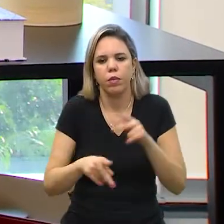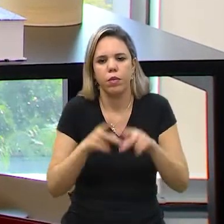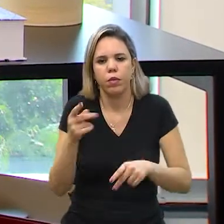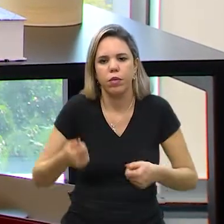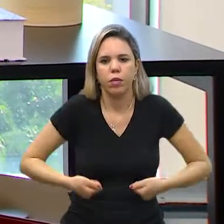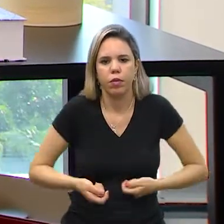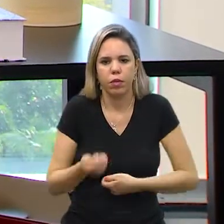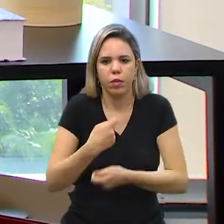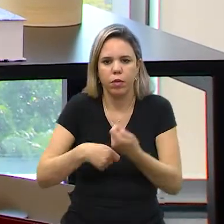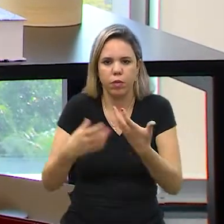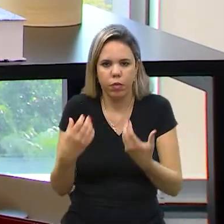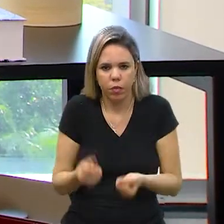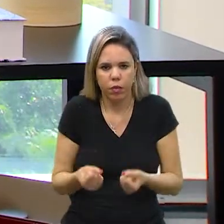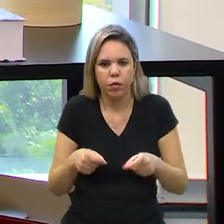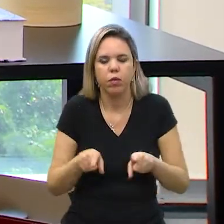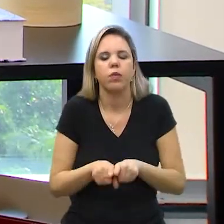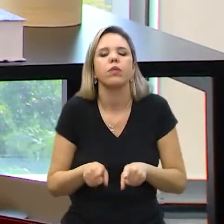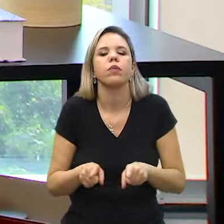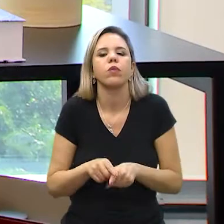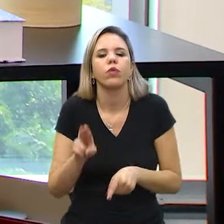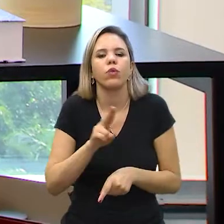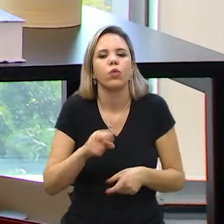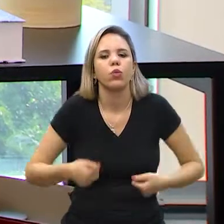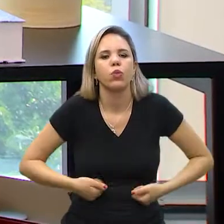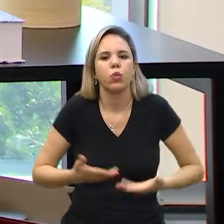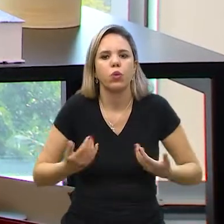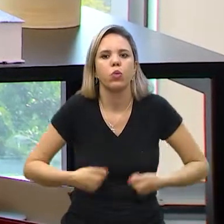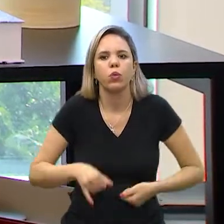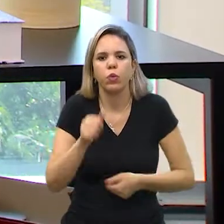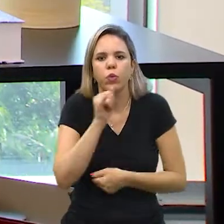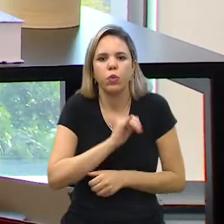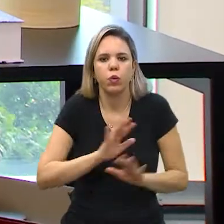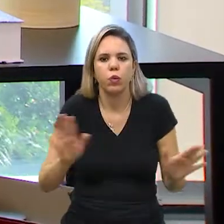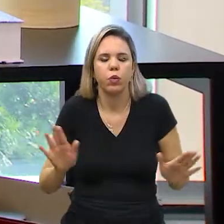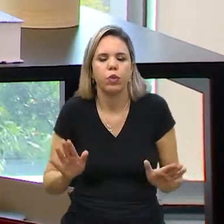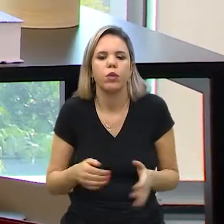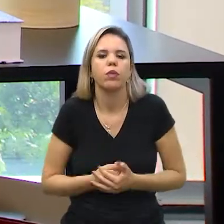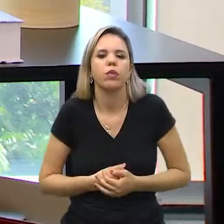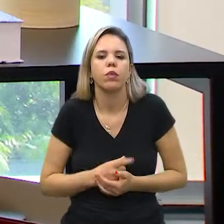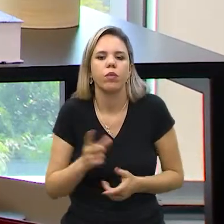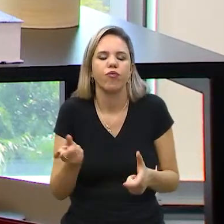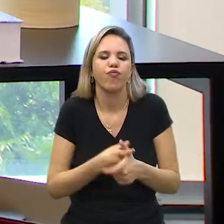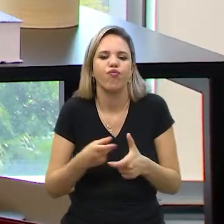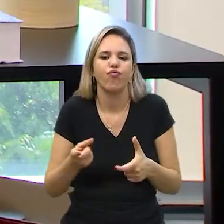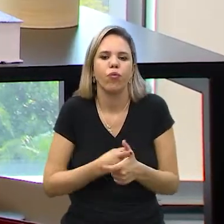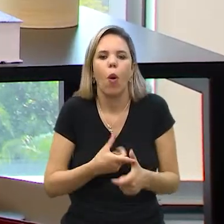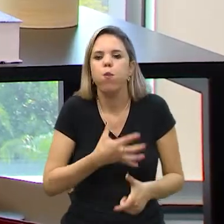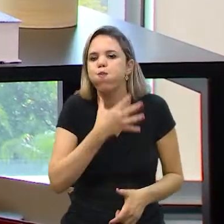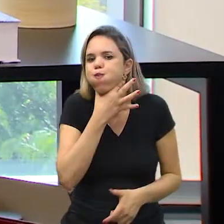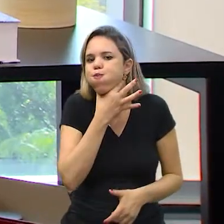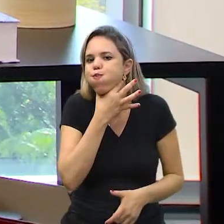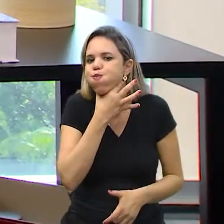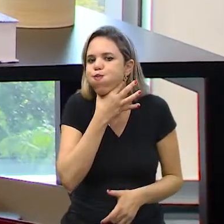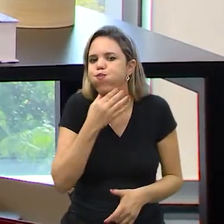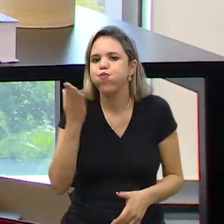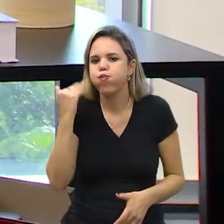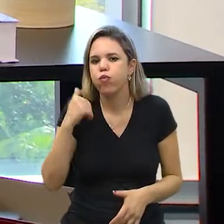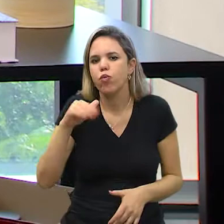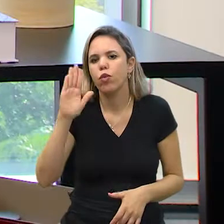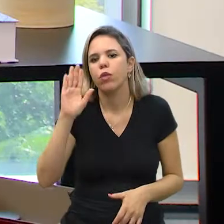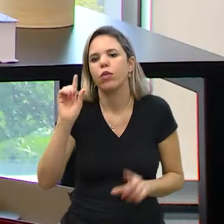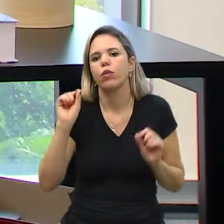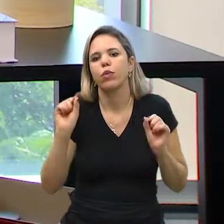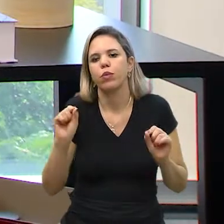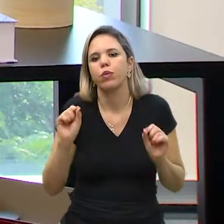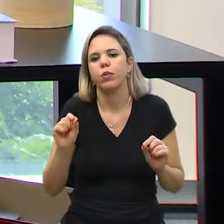que admitem o uso de compras por impulsos acabam endividados. Para a gente saber mais